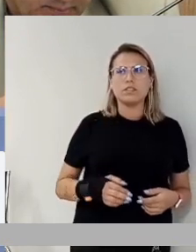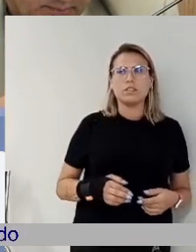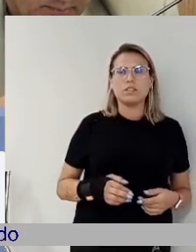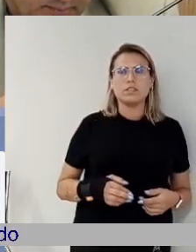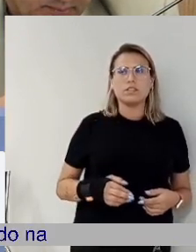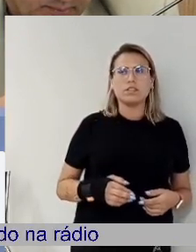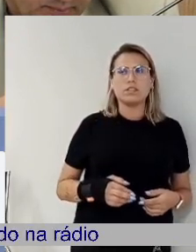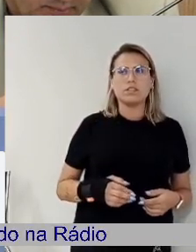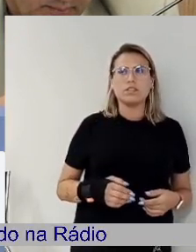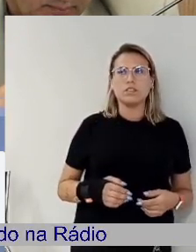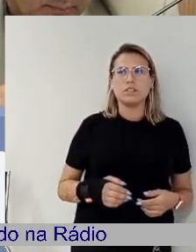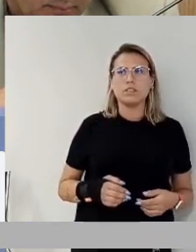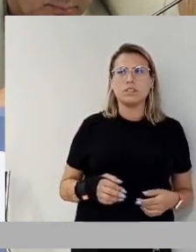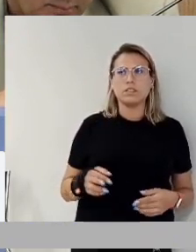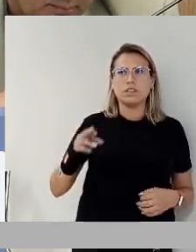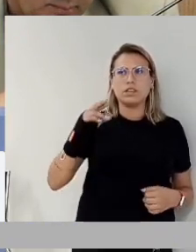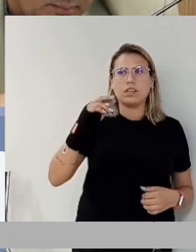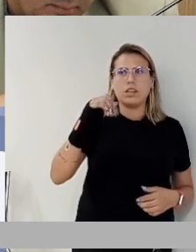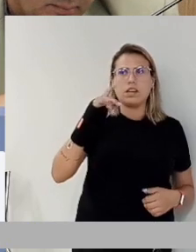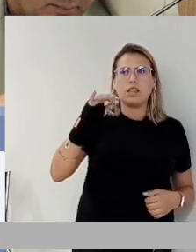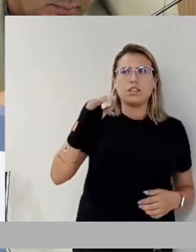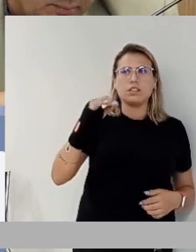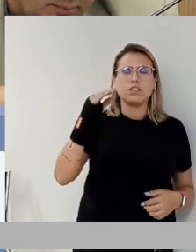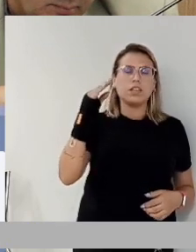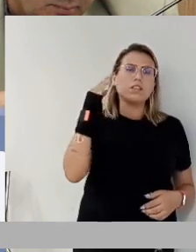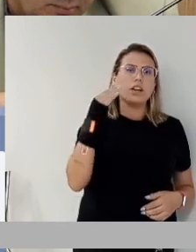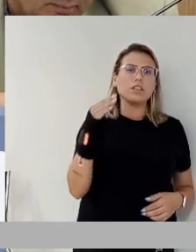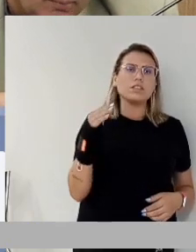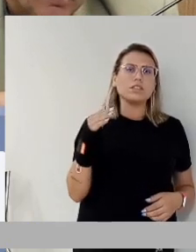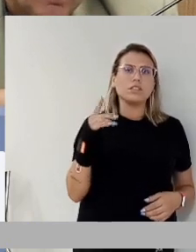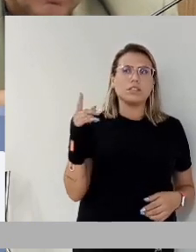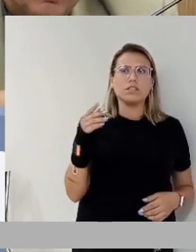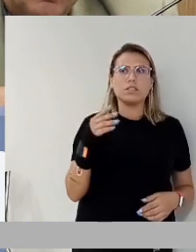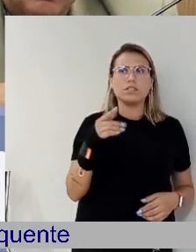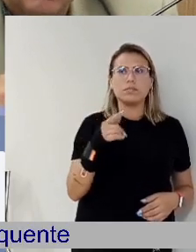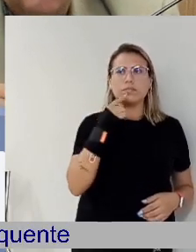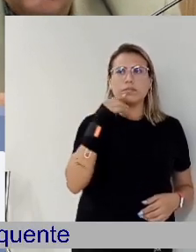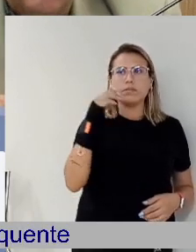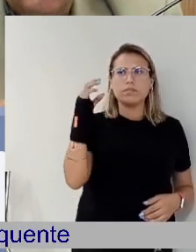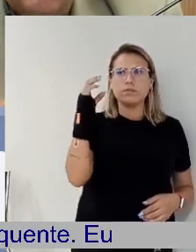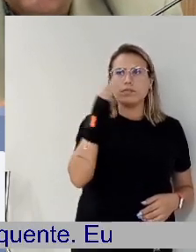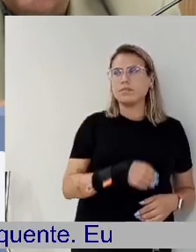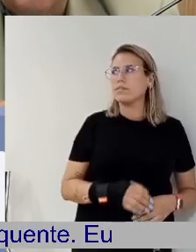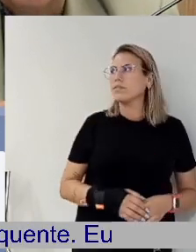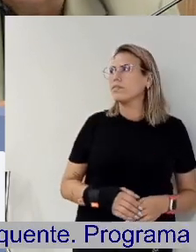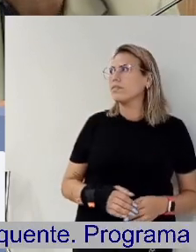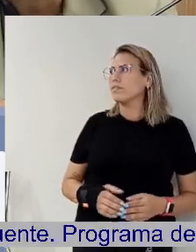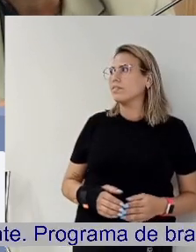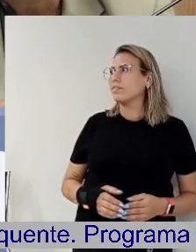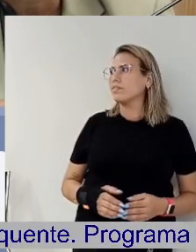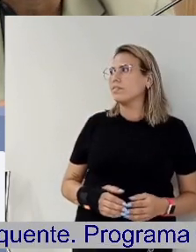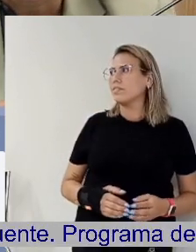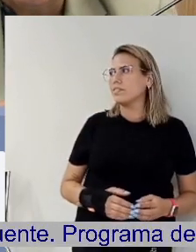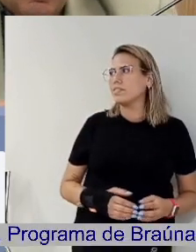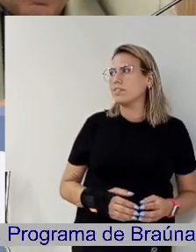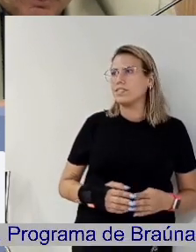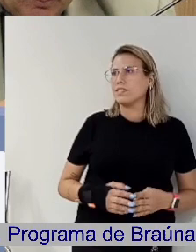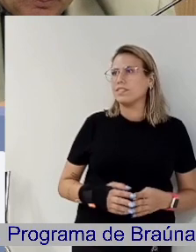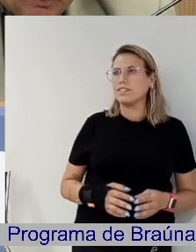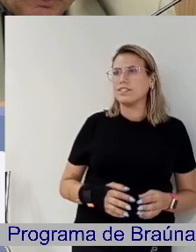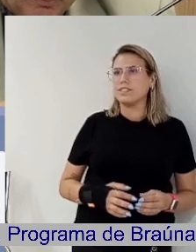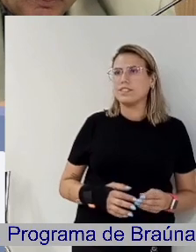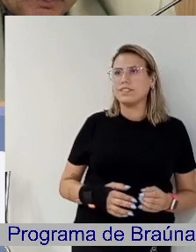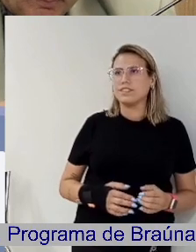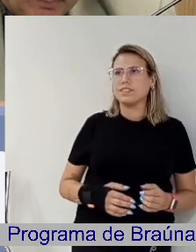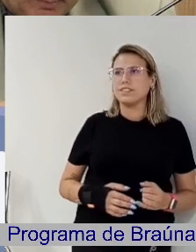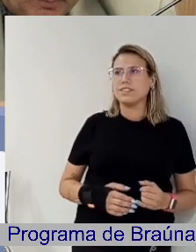rádio do Educadora no seu programa boca quente Rio Chico Brito programa de brauna vai ser o